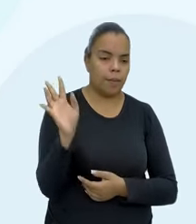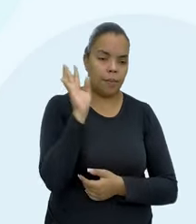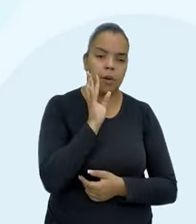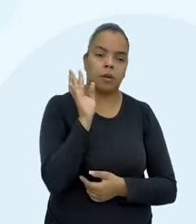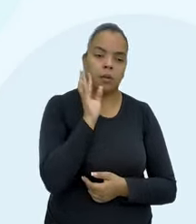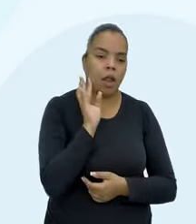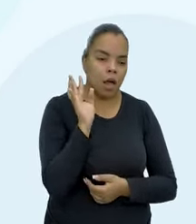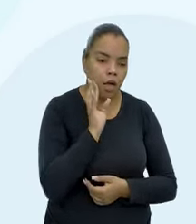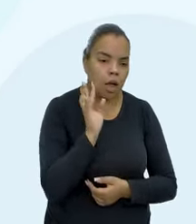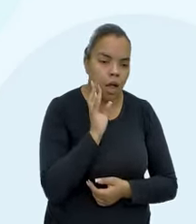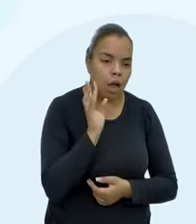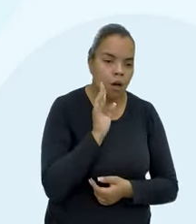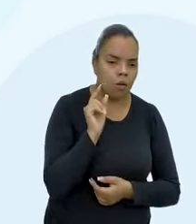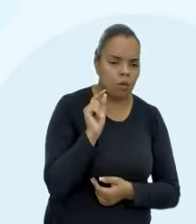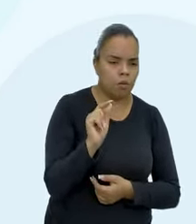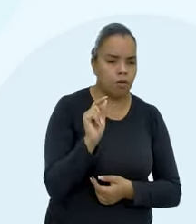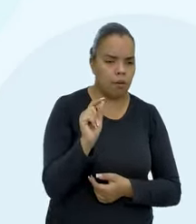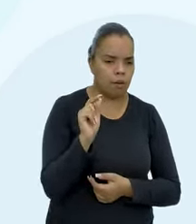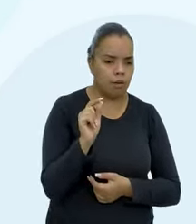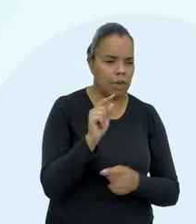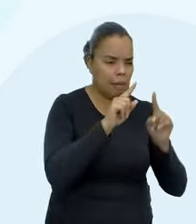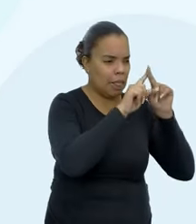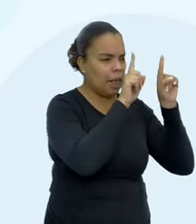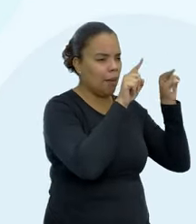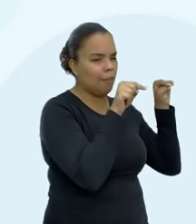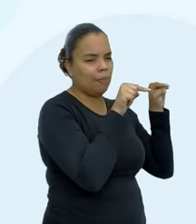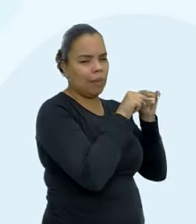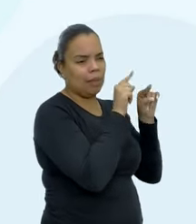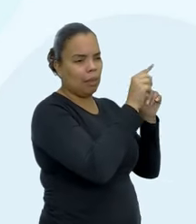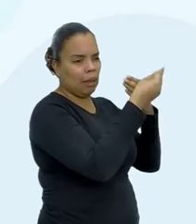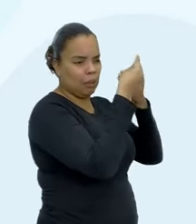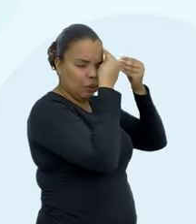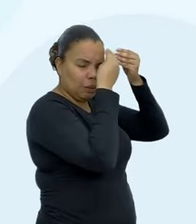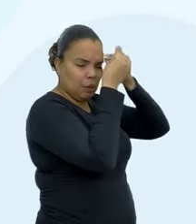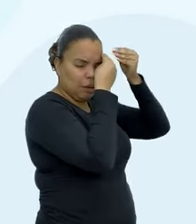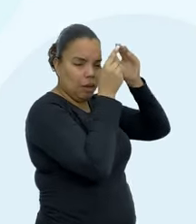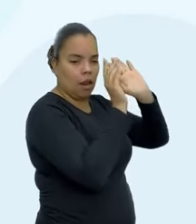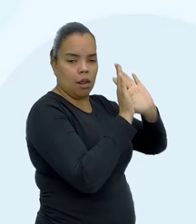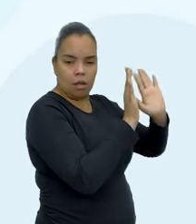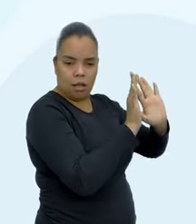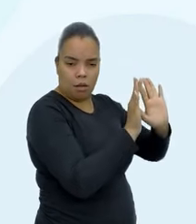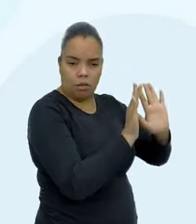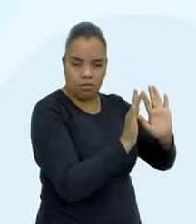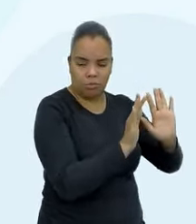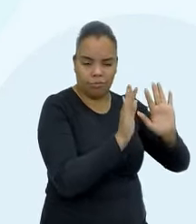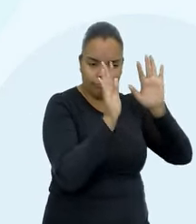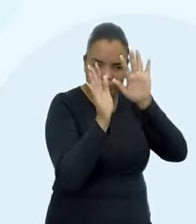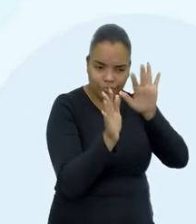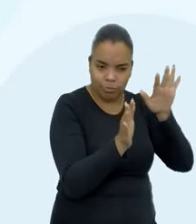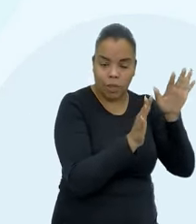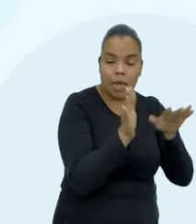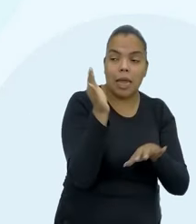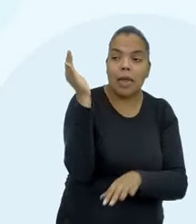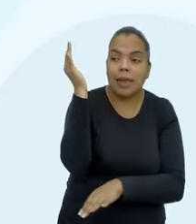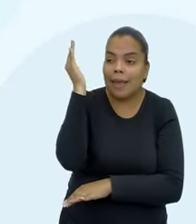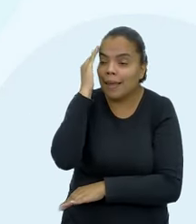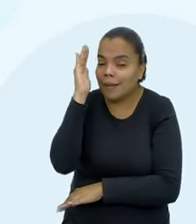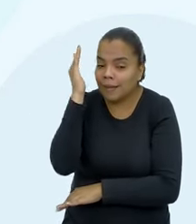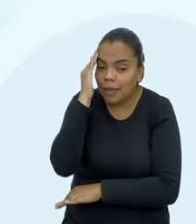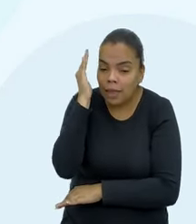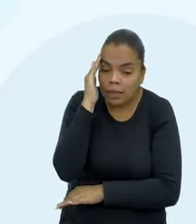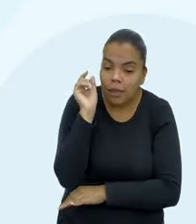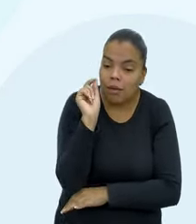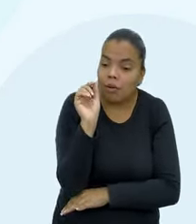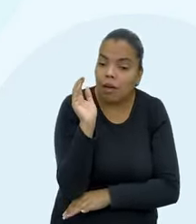bacana a gente fugir daquela tabela do decorada a tabuada entender realmente o que está